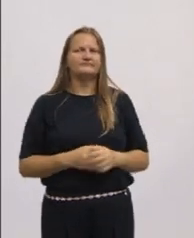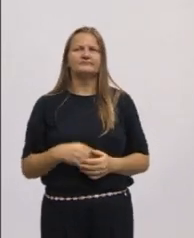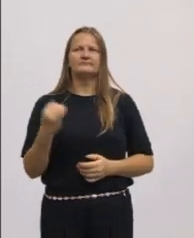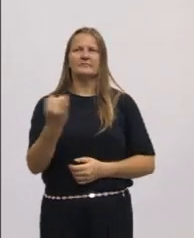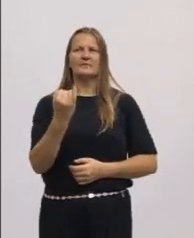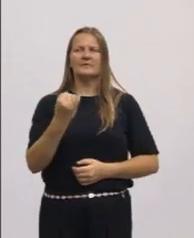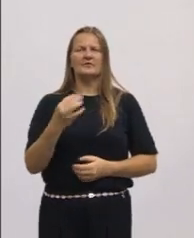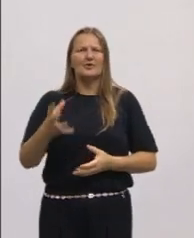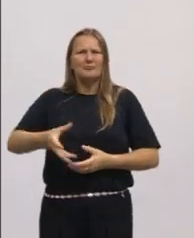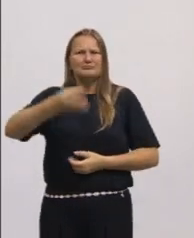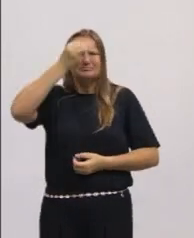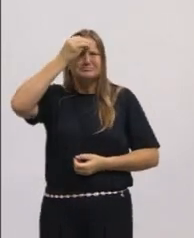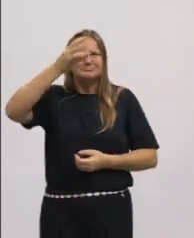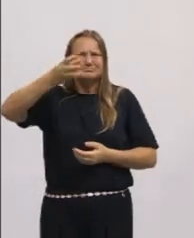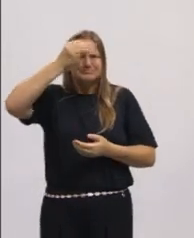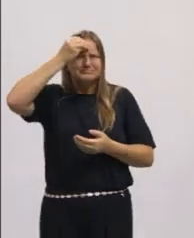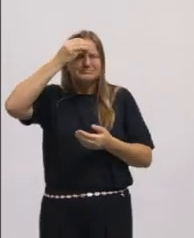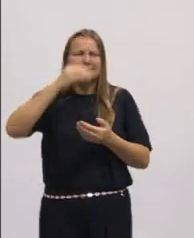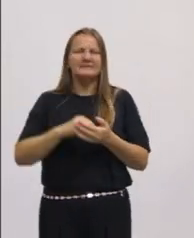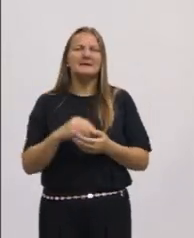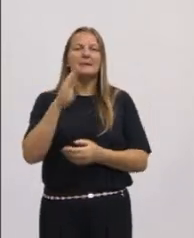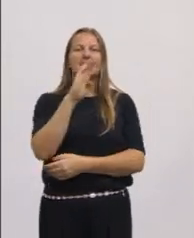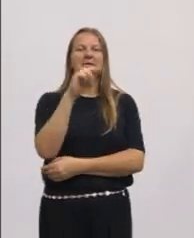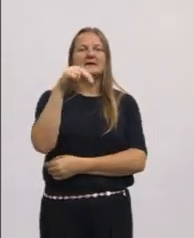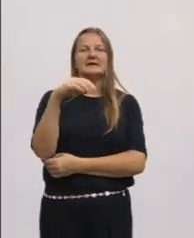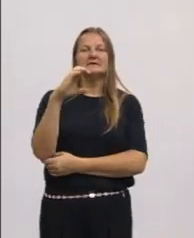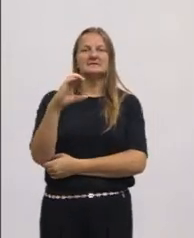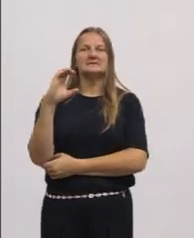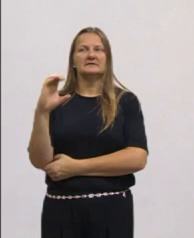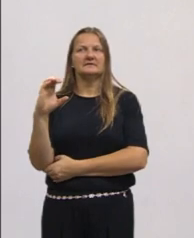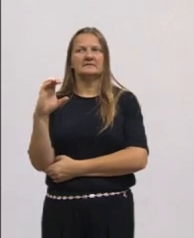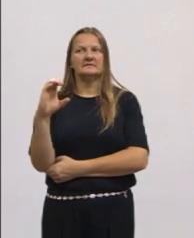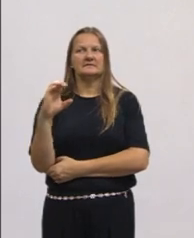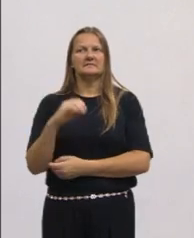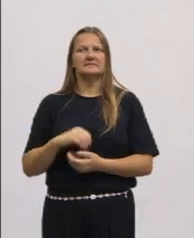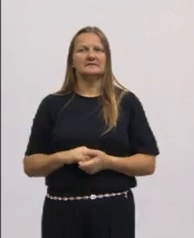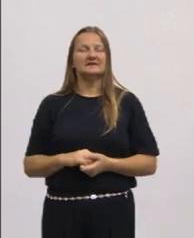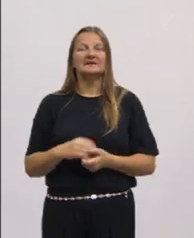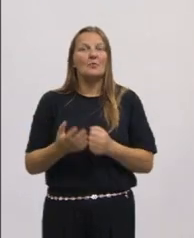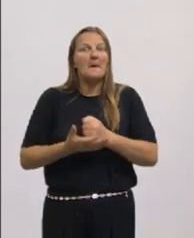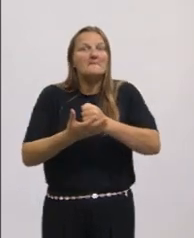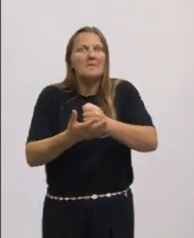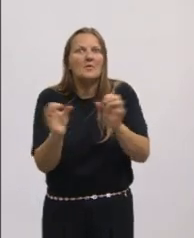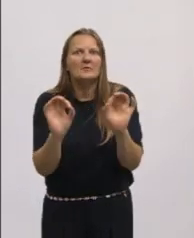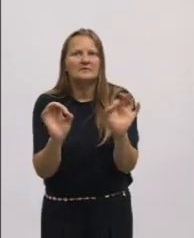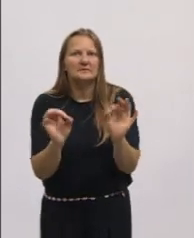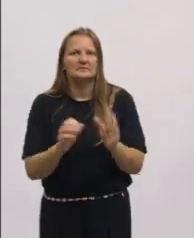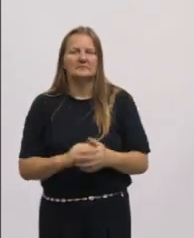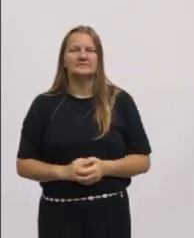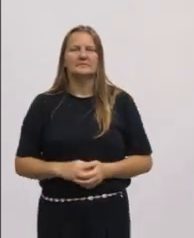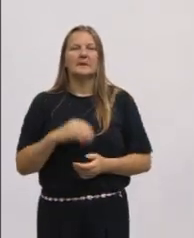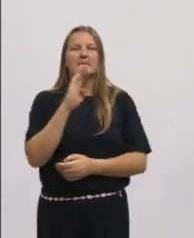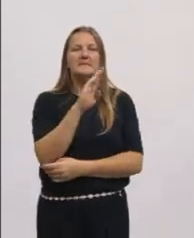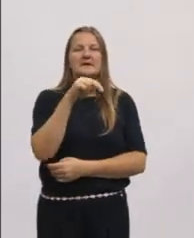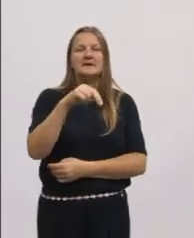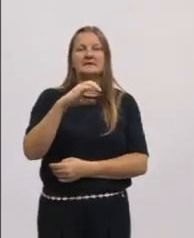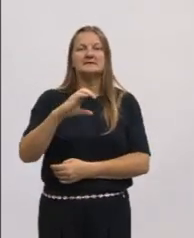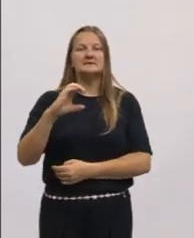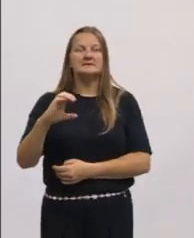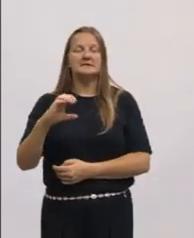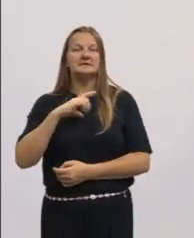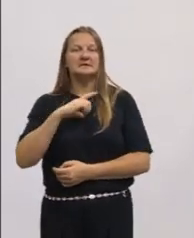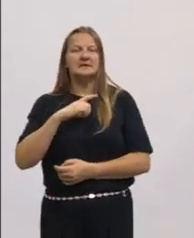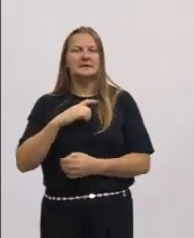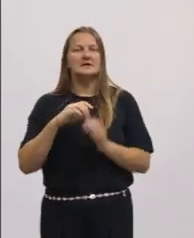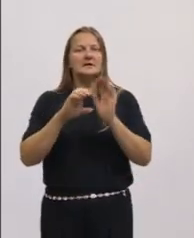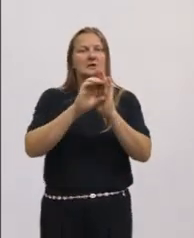da decoreba então a bncc que decoreba é ruim que ela não vai te ajudar porque a bncc Então ela tem